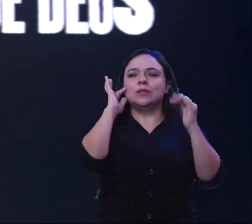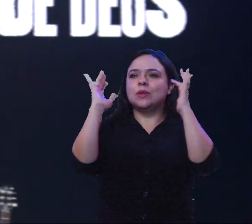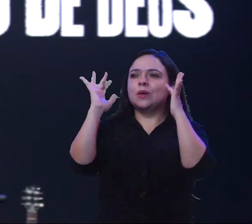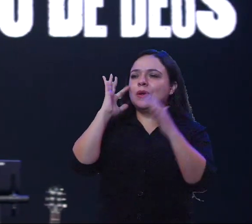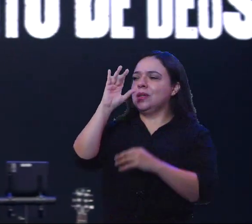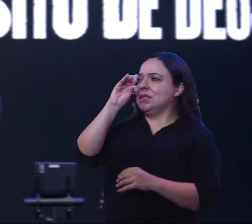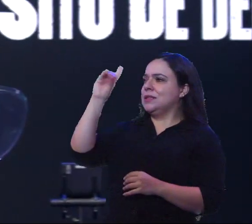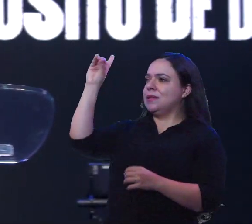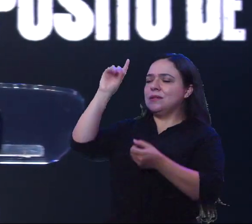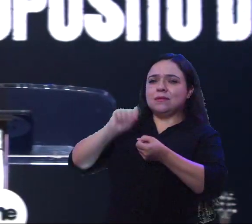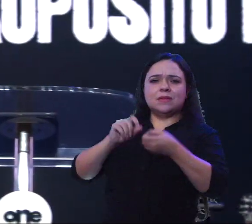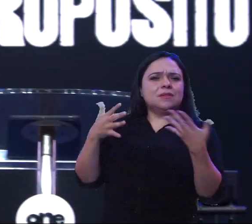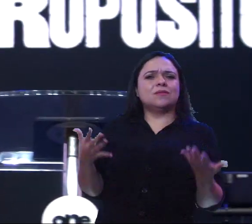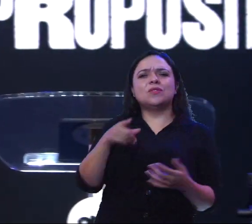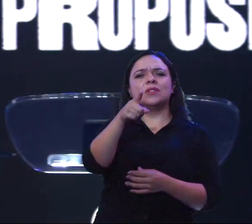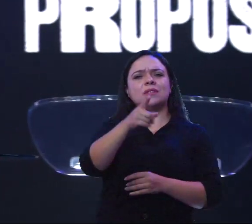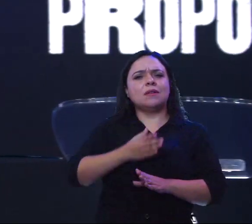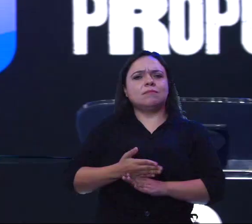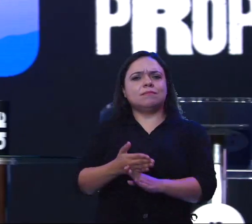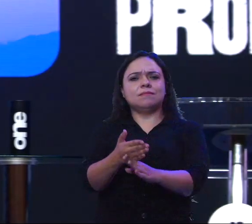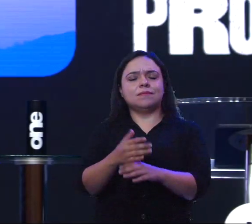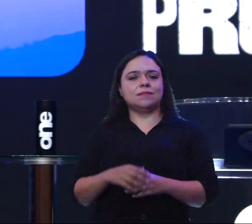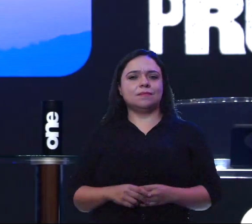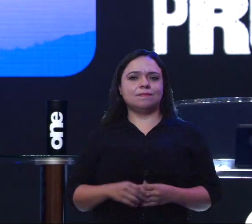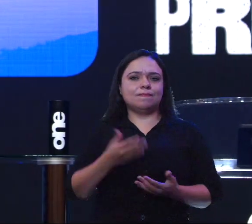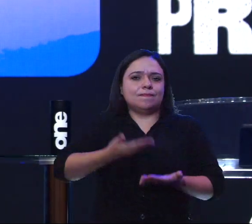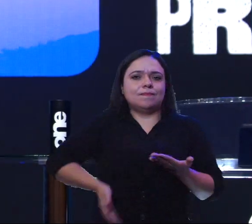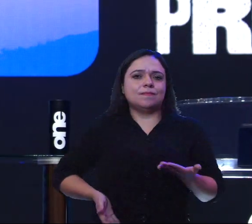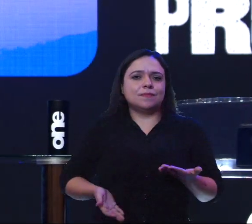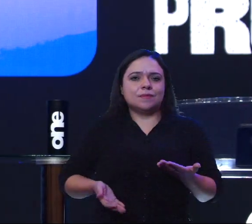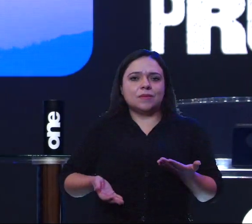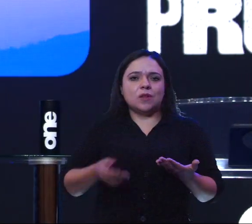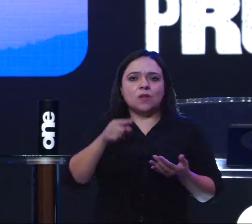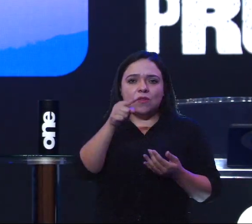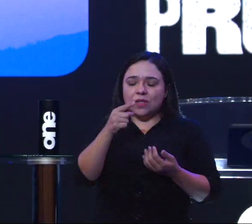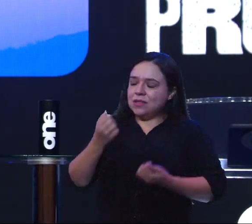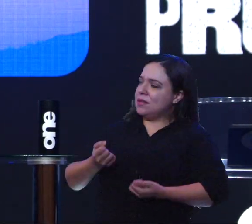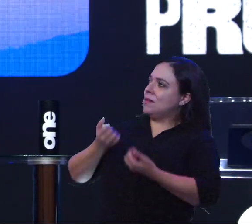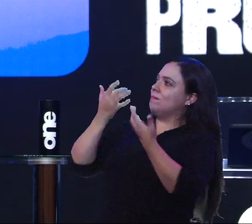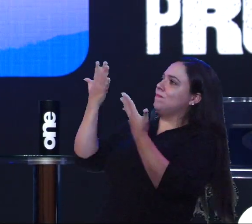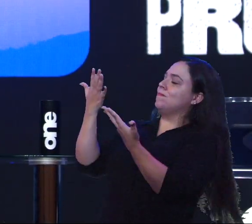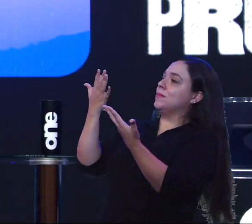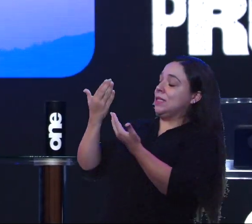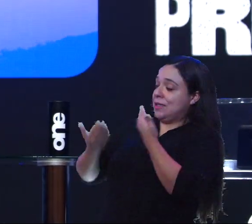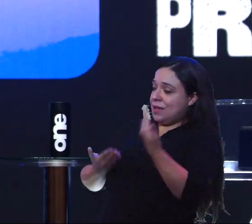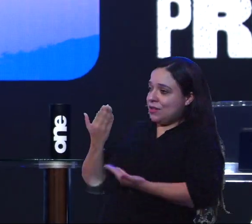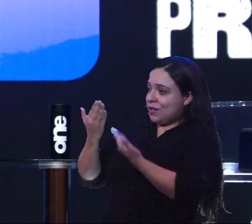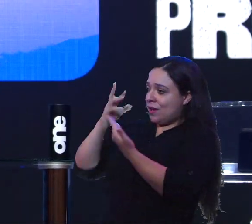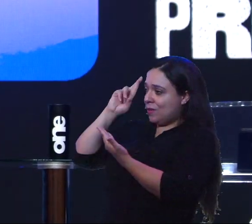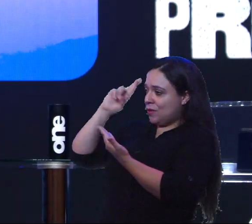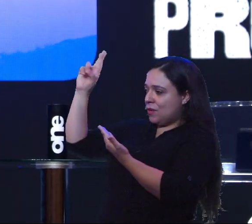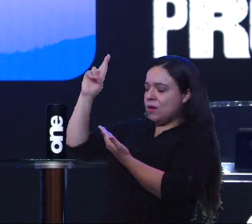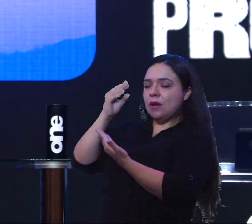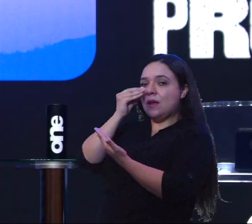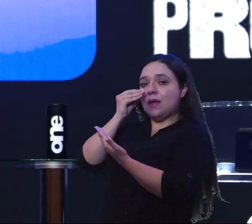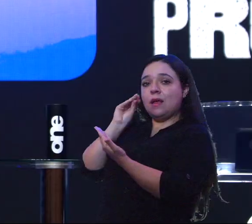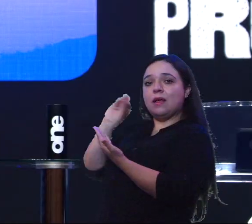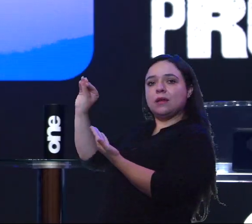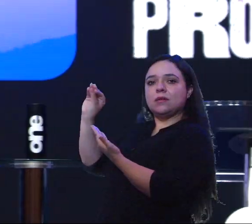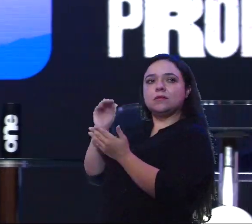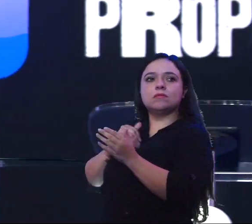sobre você, que você acabou se perdendo? Aquilo que era consagrado e dedicado ao Senhor talvez tenha ficado de lado.